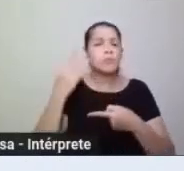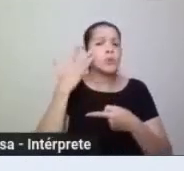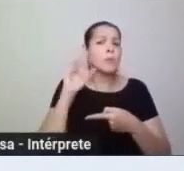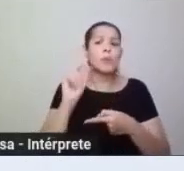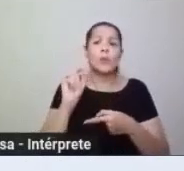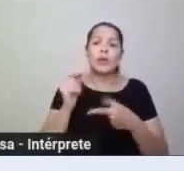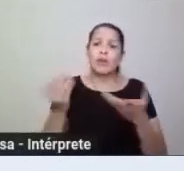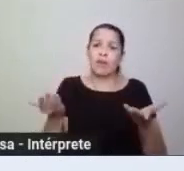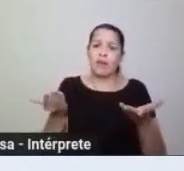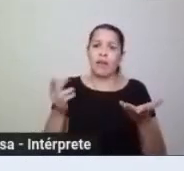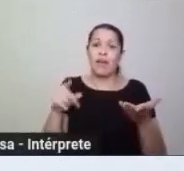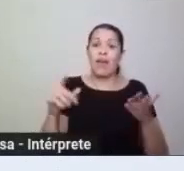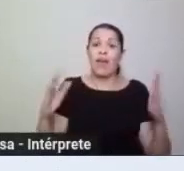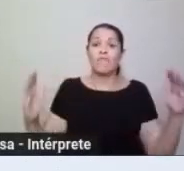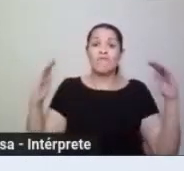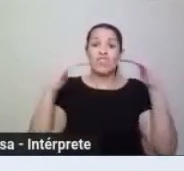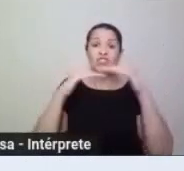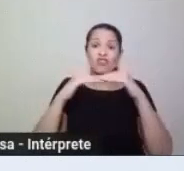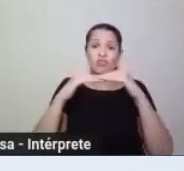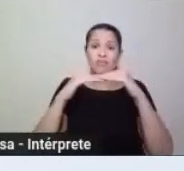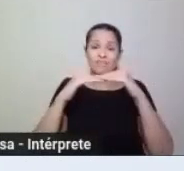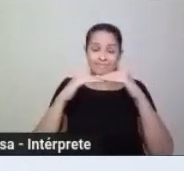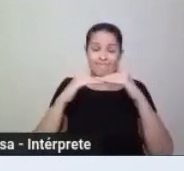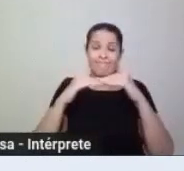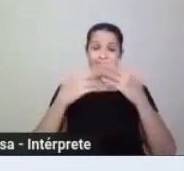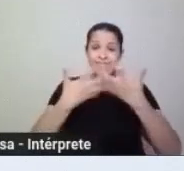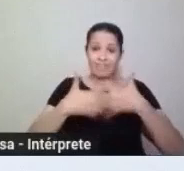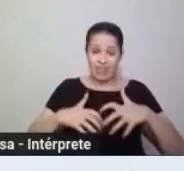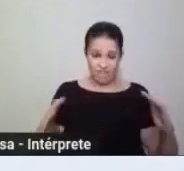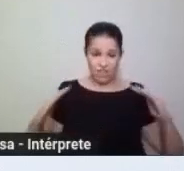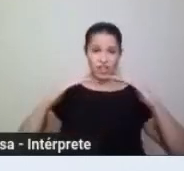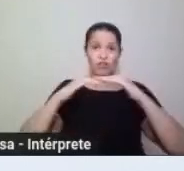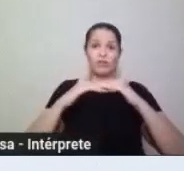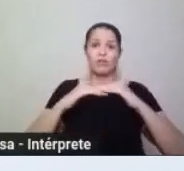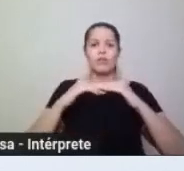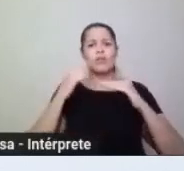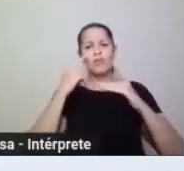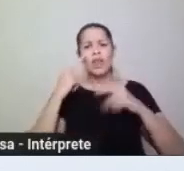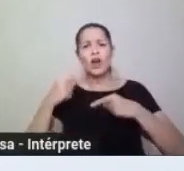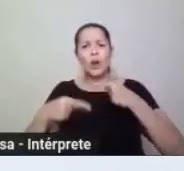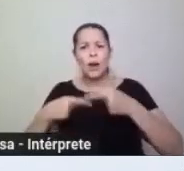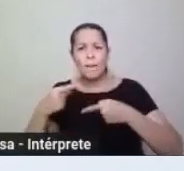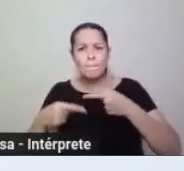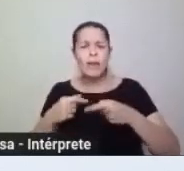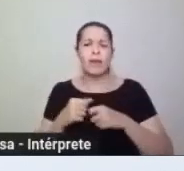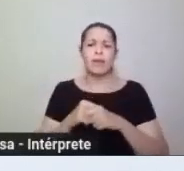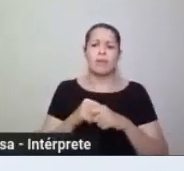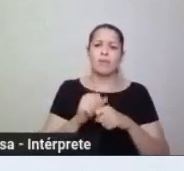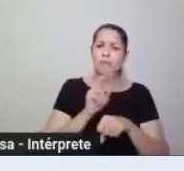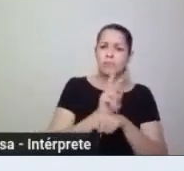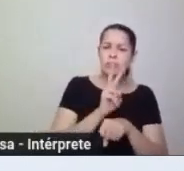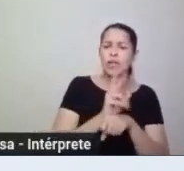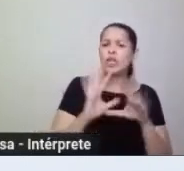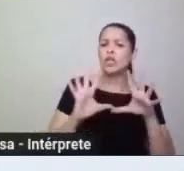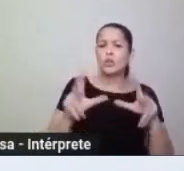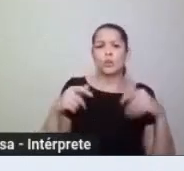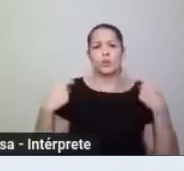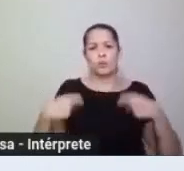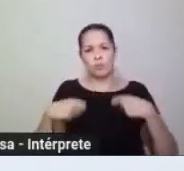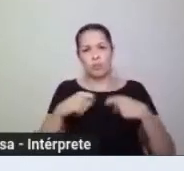é uma caixa fechada, rolamento, vedações e tudo que fosse necessário para fazer uma